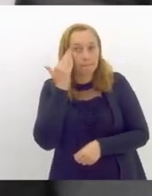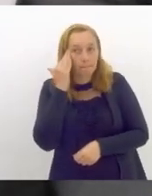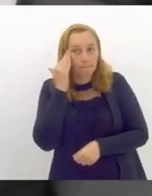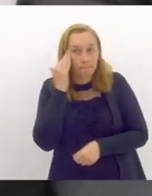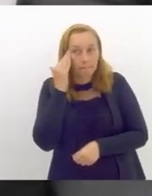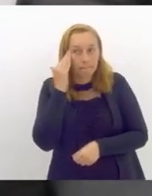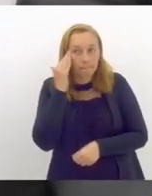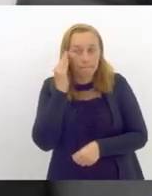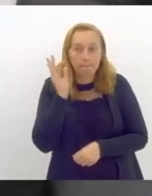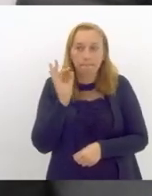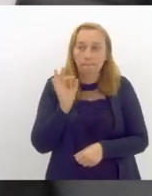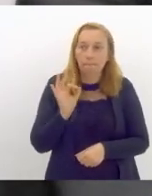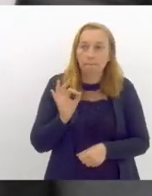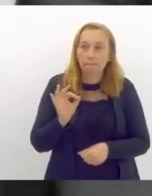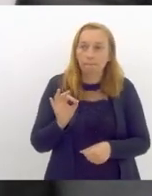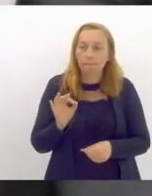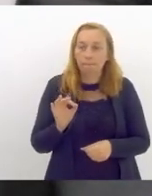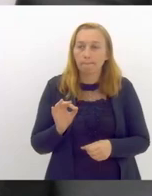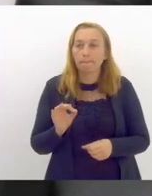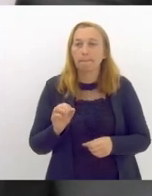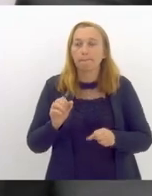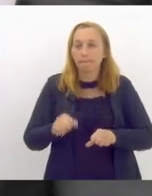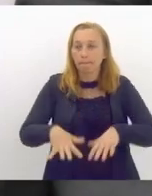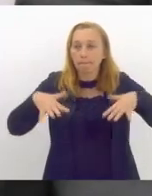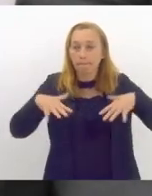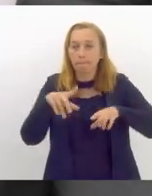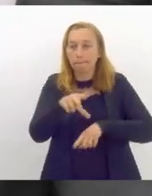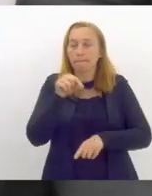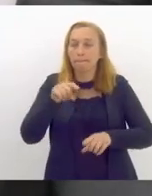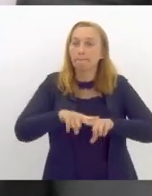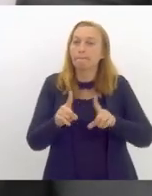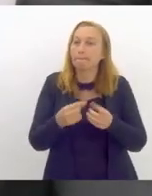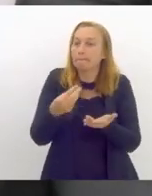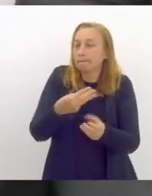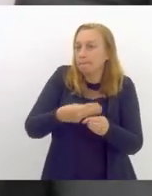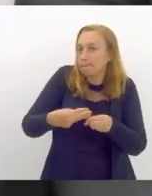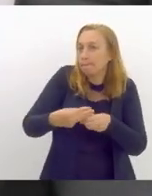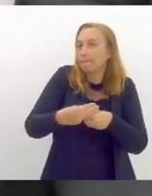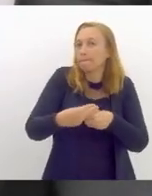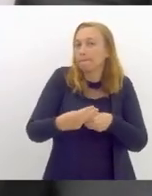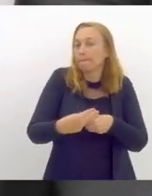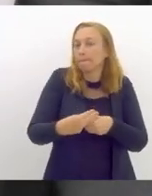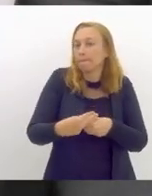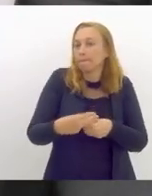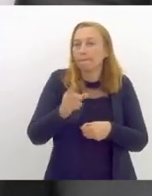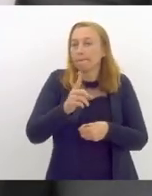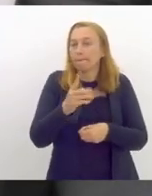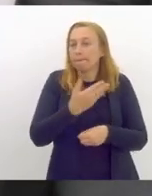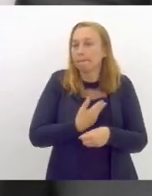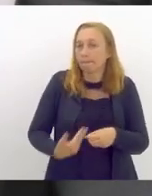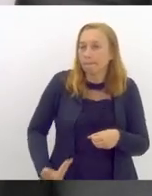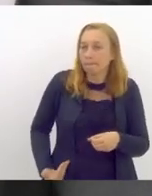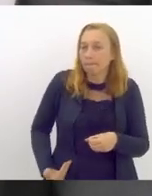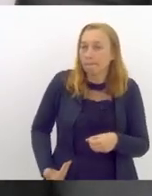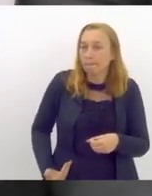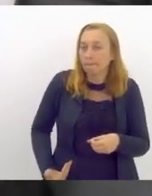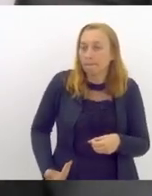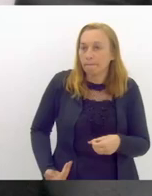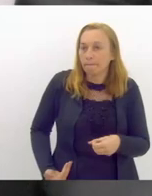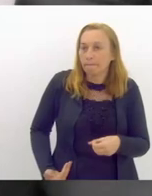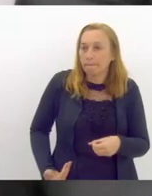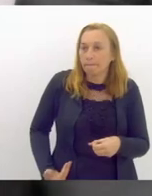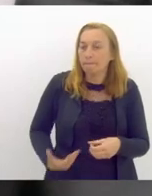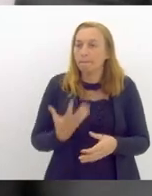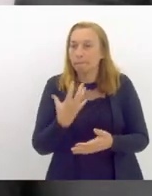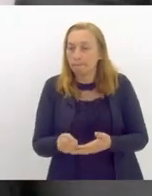Pacífico que a assembleia é que decide mas os municípios E aí não governar o governador vai